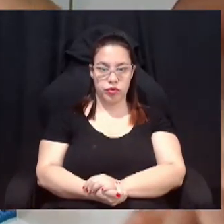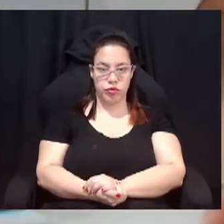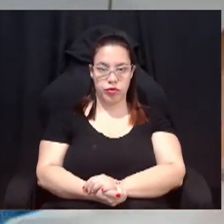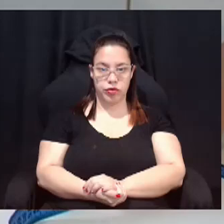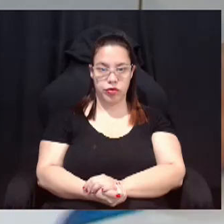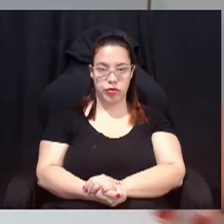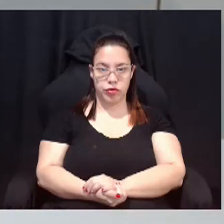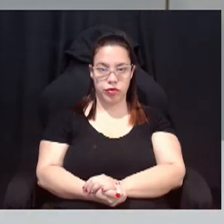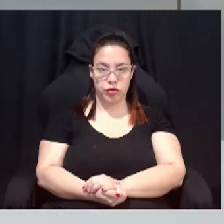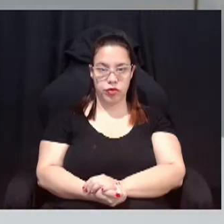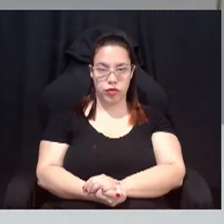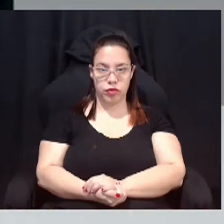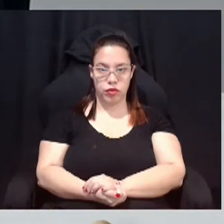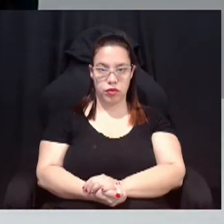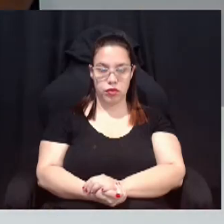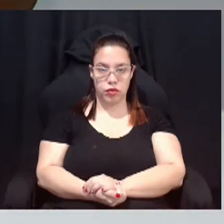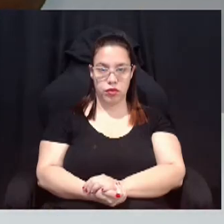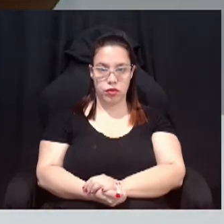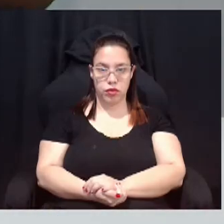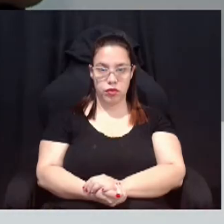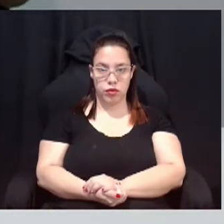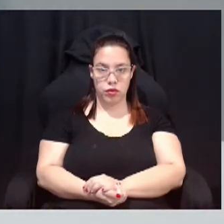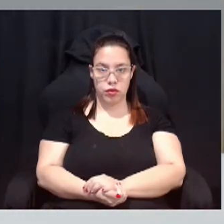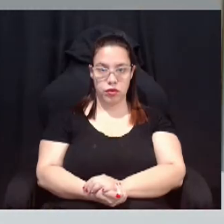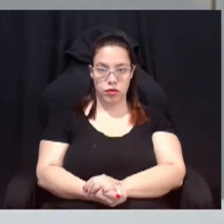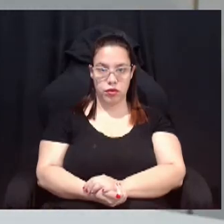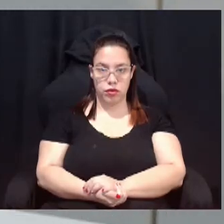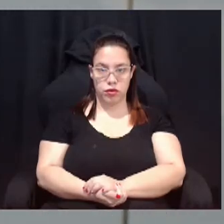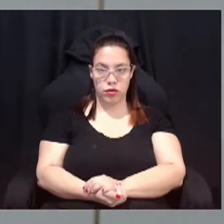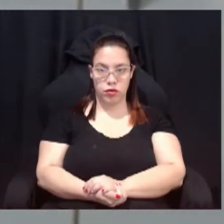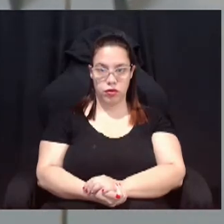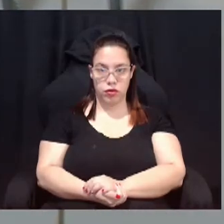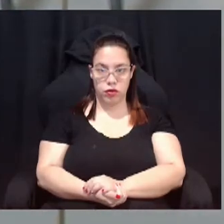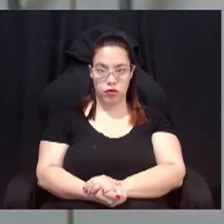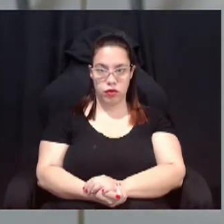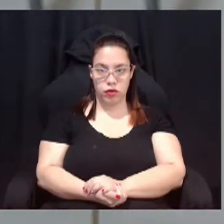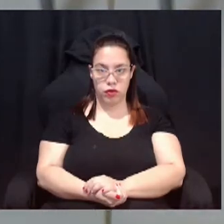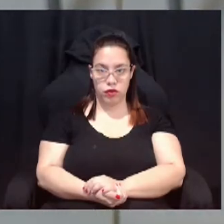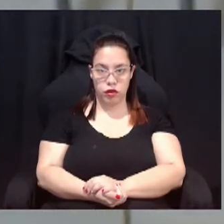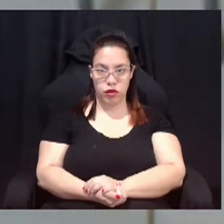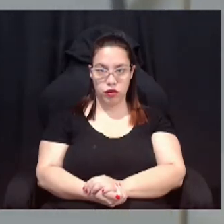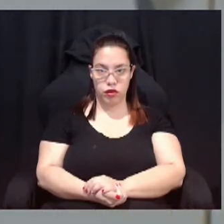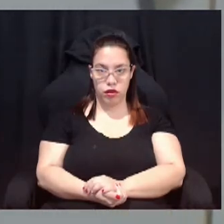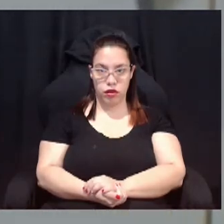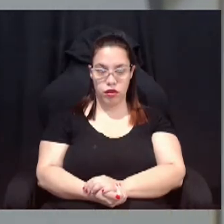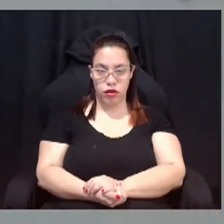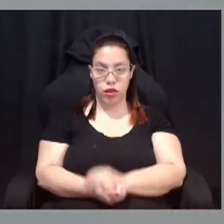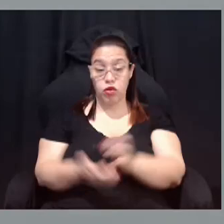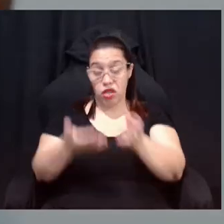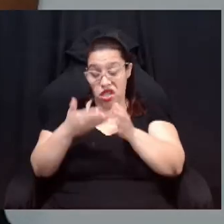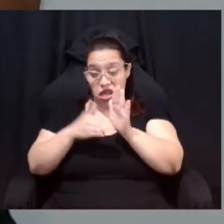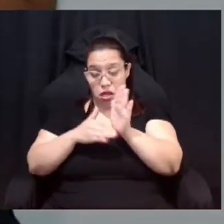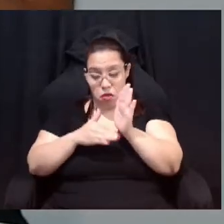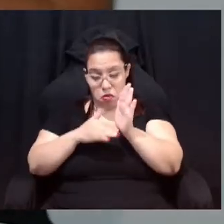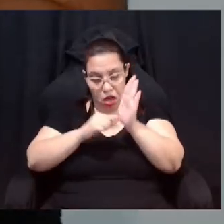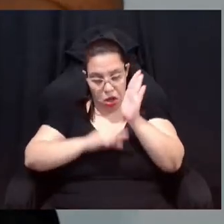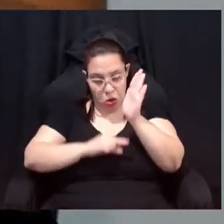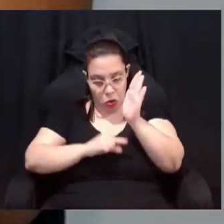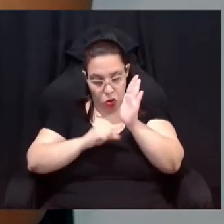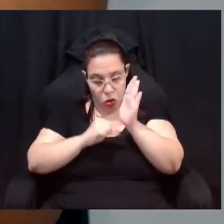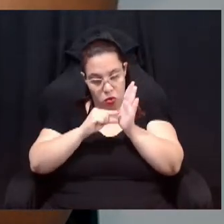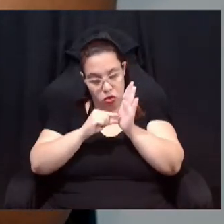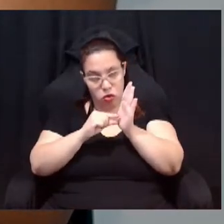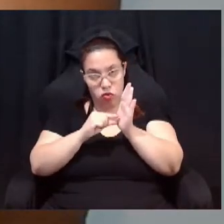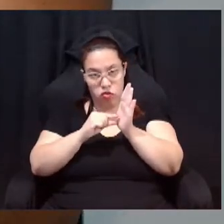Tamanho do fio, na verdade, né? Para fazer esse fechamento, se você quiser ele um pouco mais comprido, tá bom? Mas, ó, ele